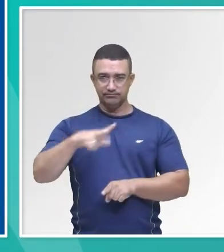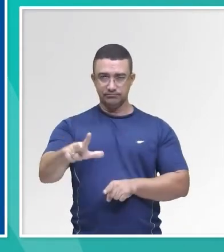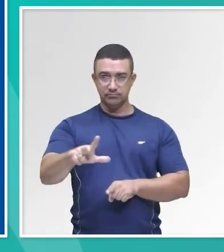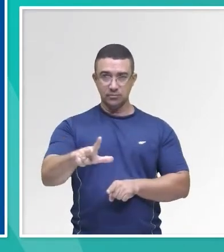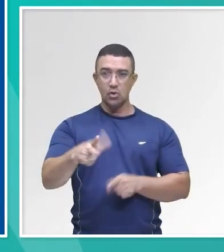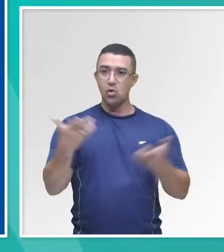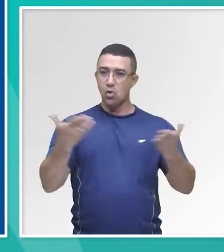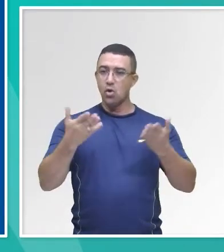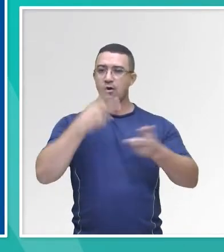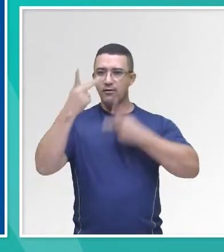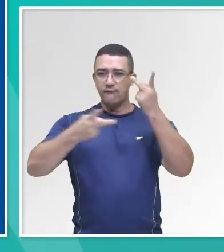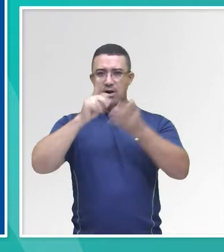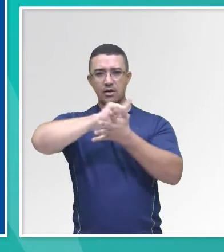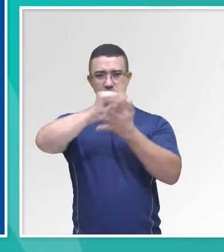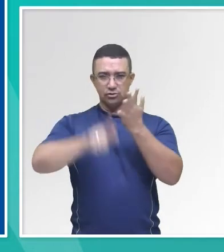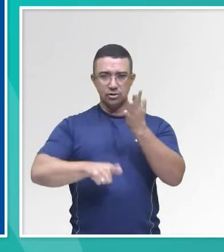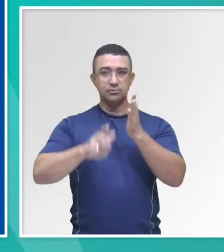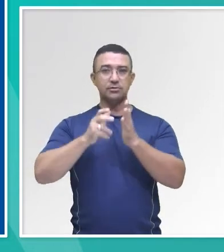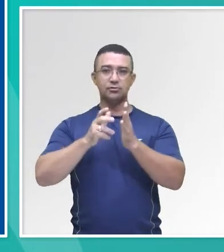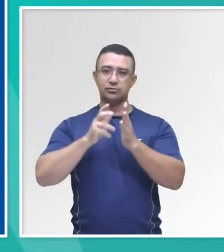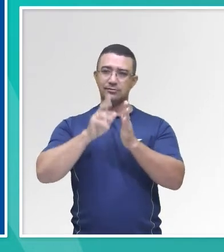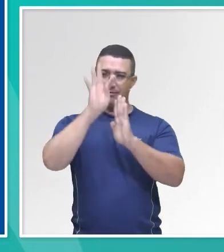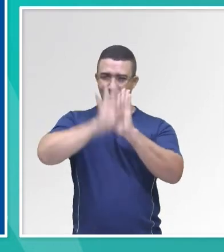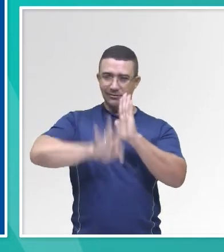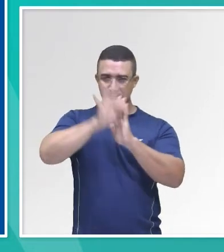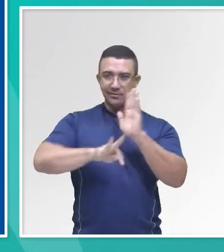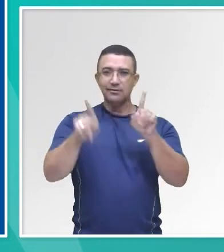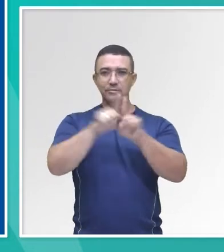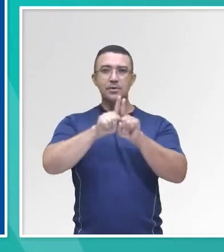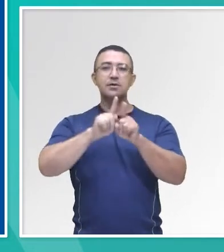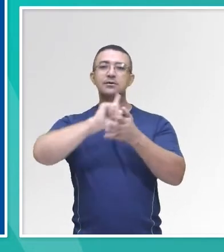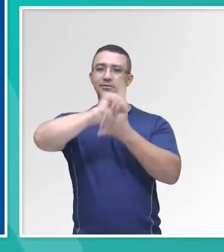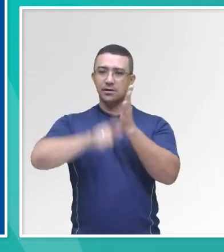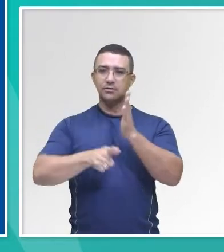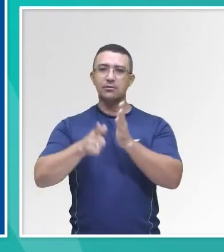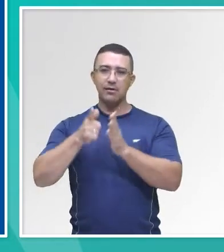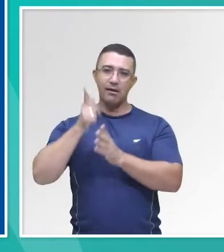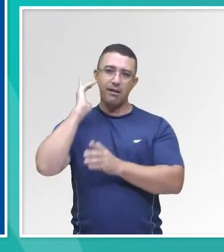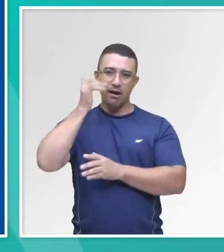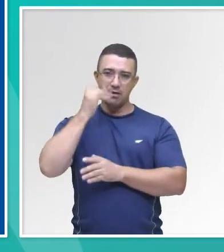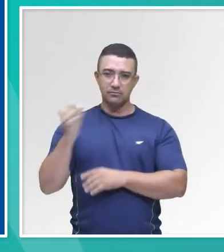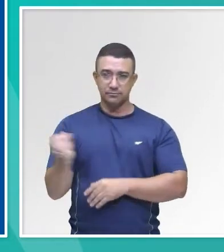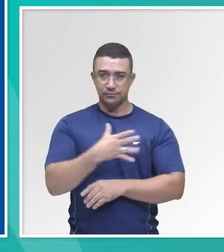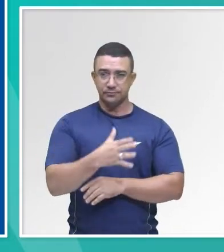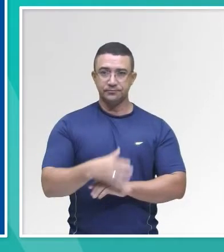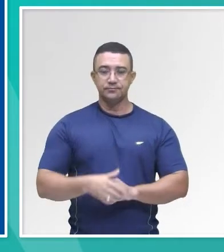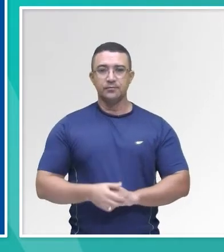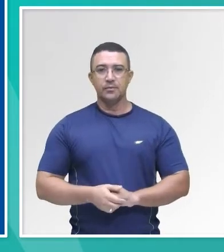Vamos falar sobre gêneros narrativos modernos? Vamos lá. Dando prosseguimento aos nossos